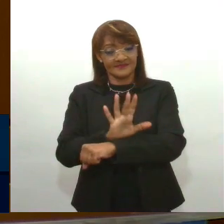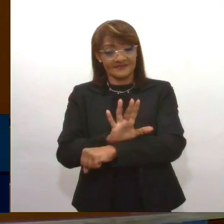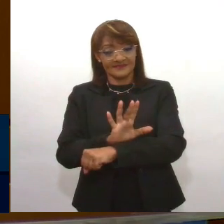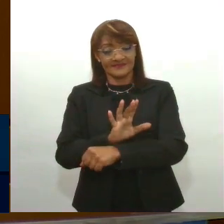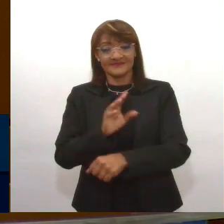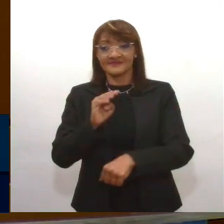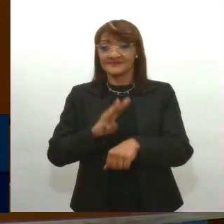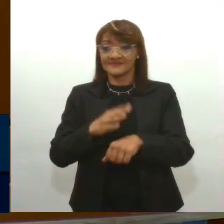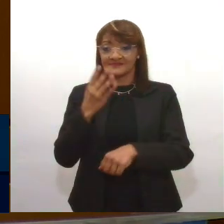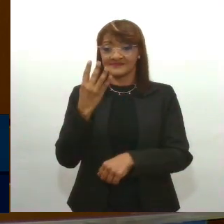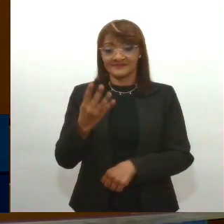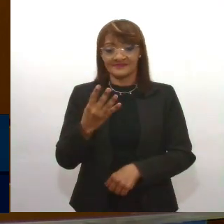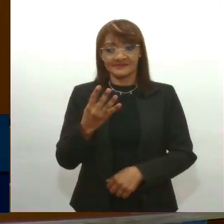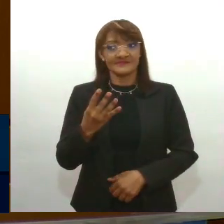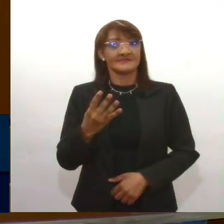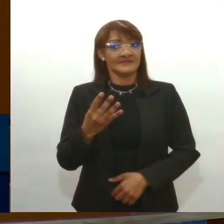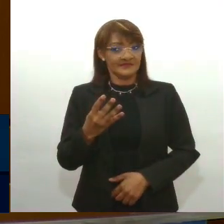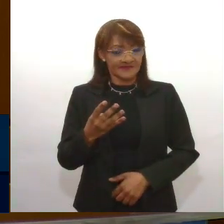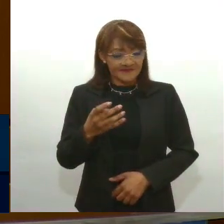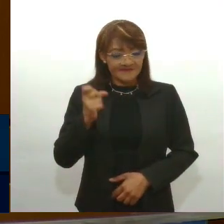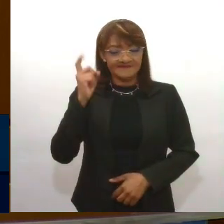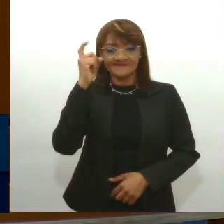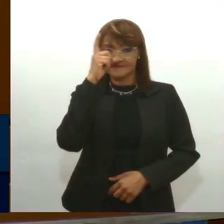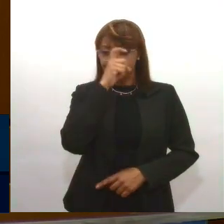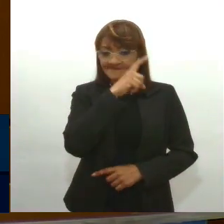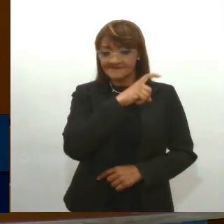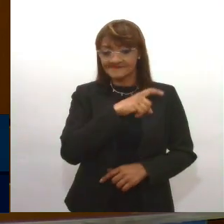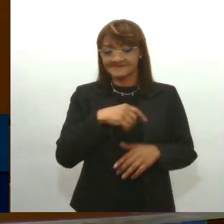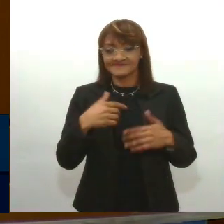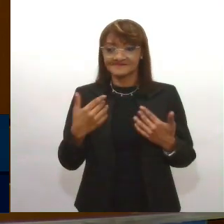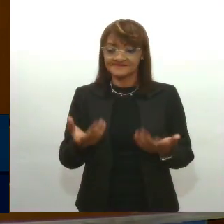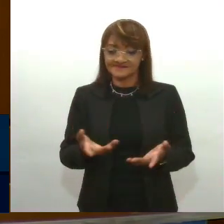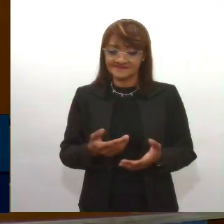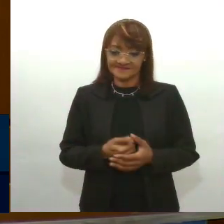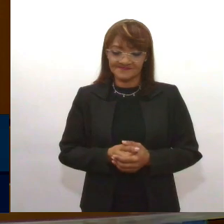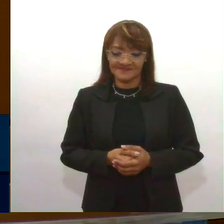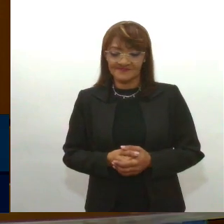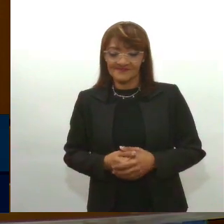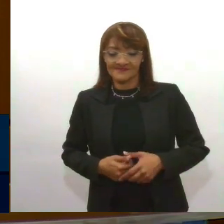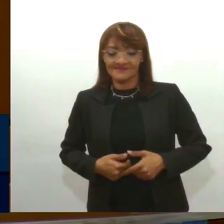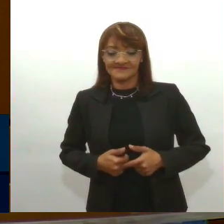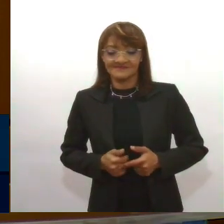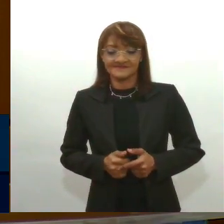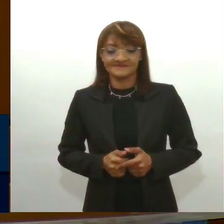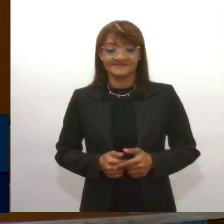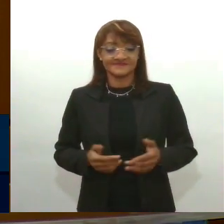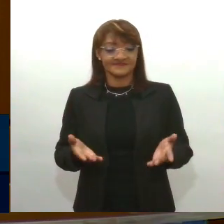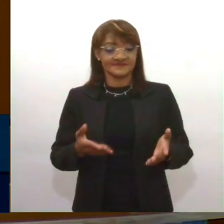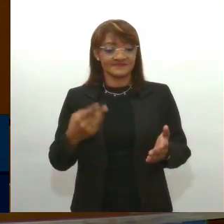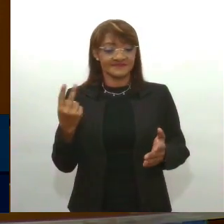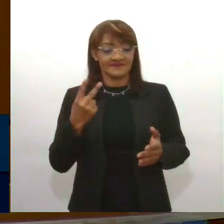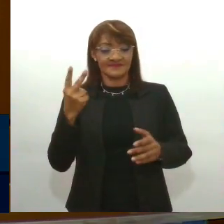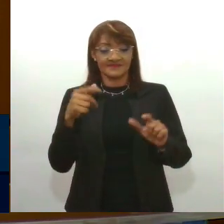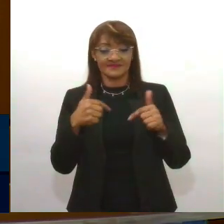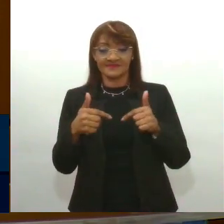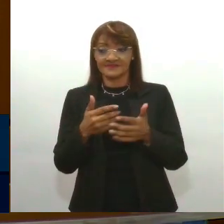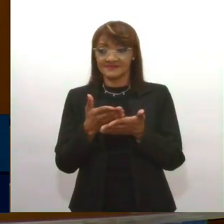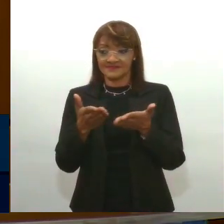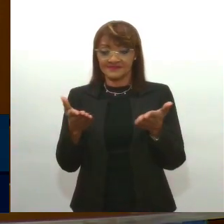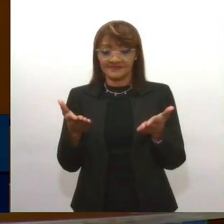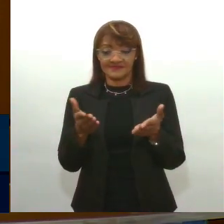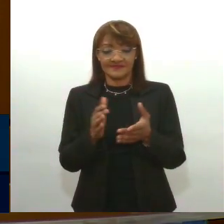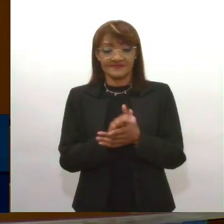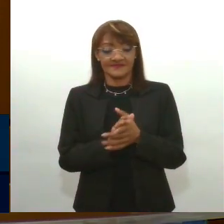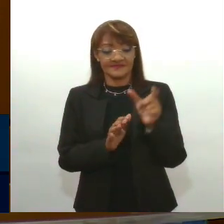diziam então quatro vezes aquele povo reconheceu o trabalho dele e foi uma